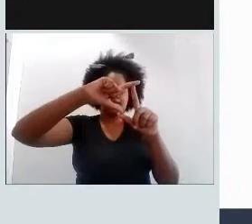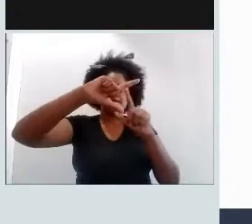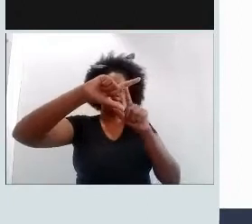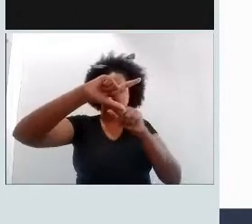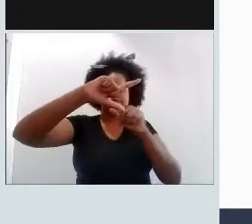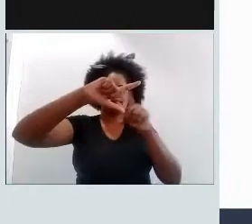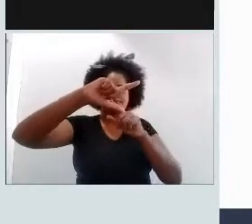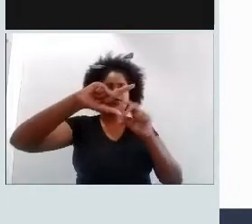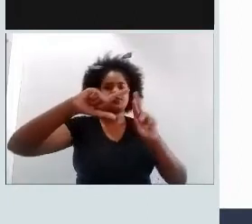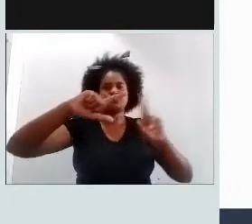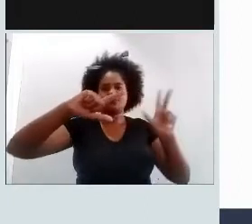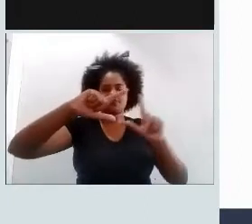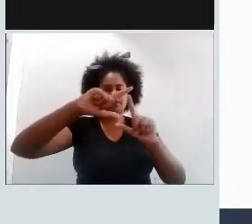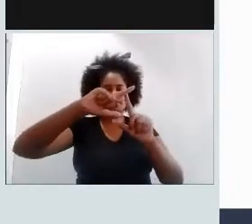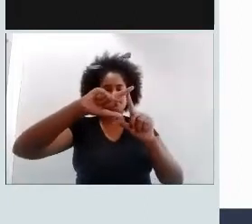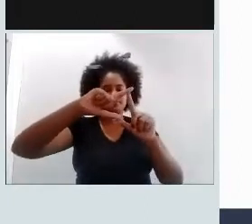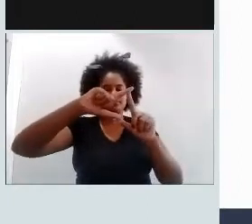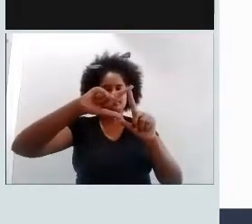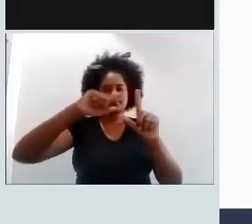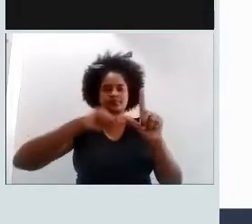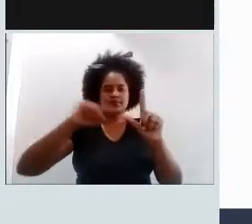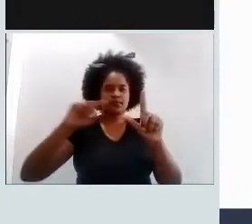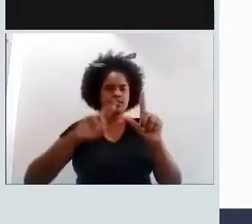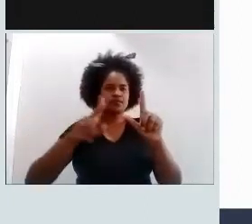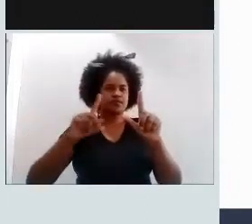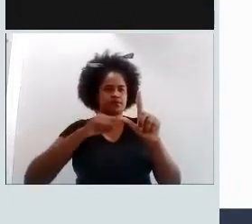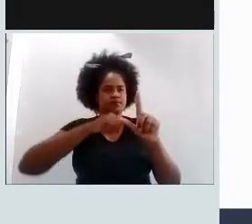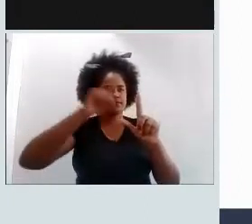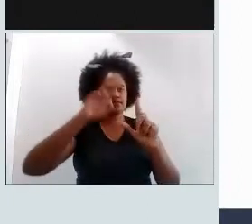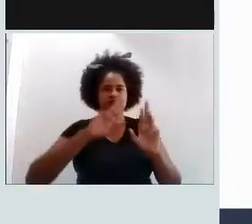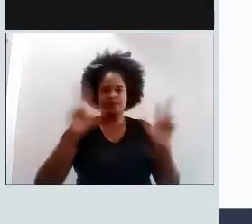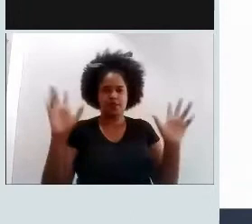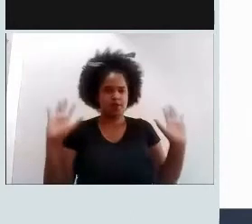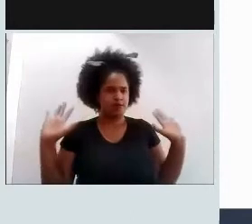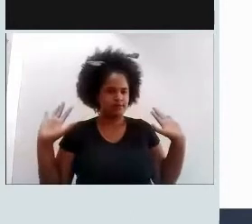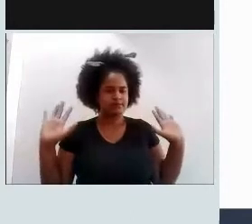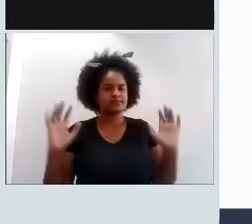Triângulo escaleno é um polígono que possui seus três lados com medidas diferentes.